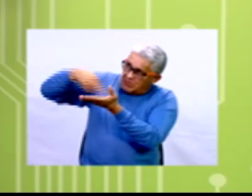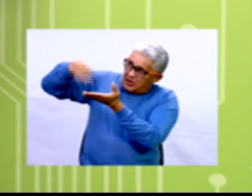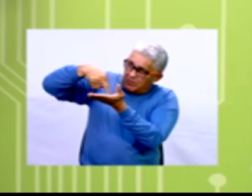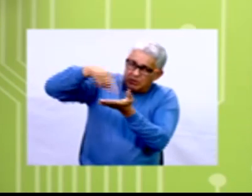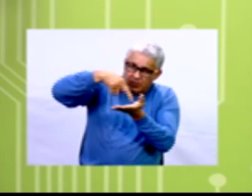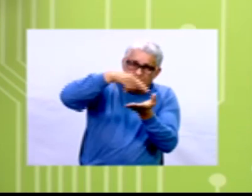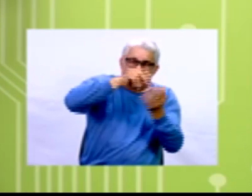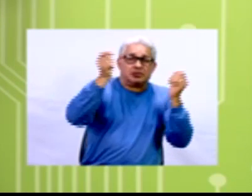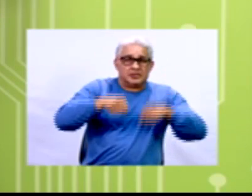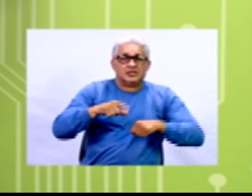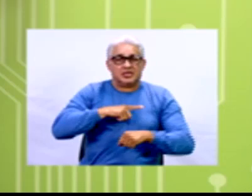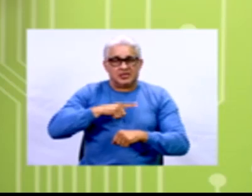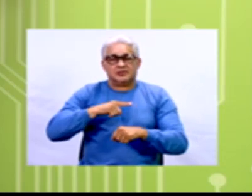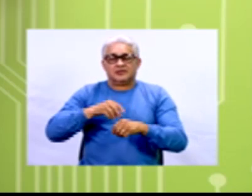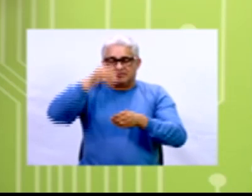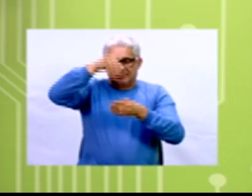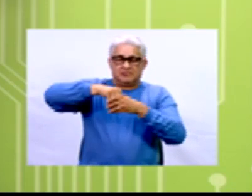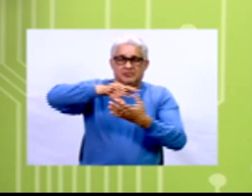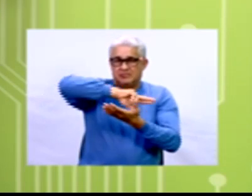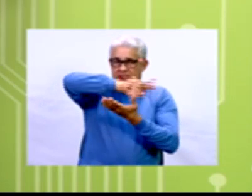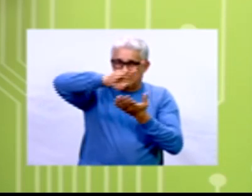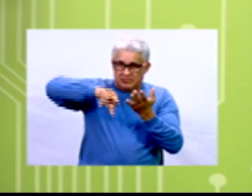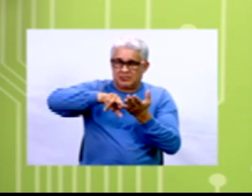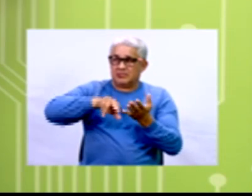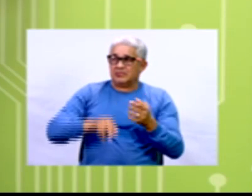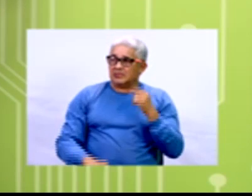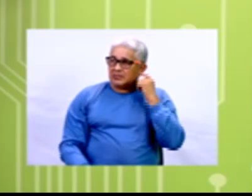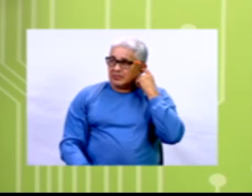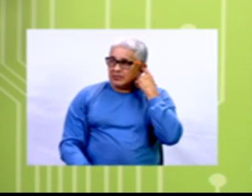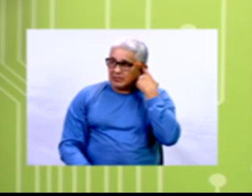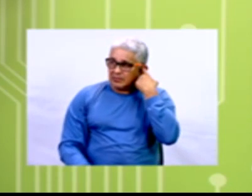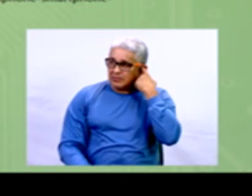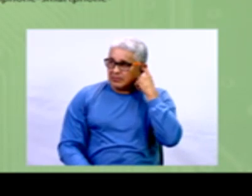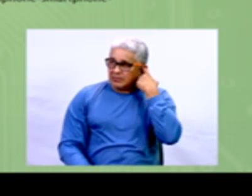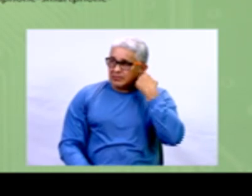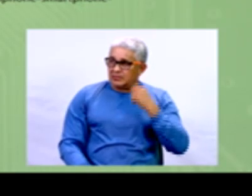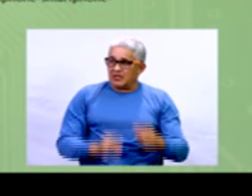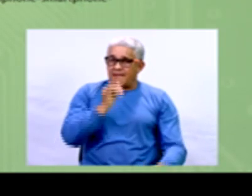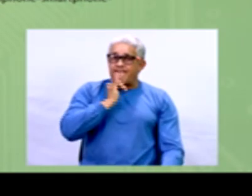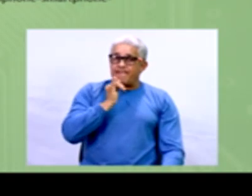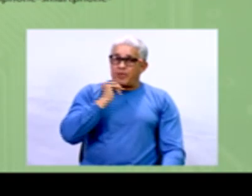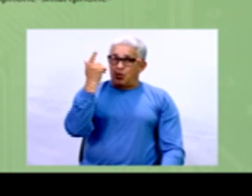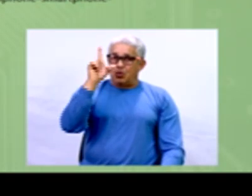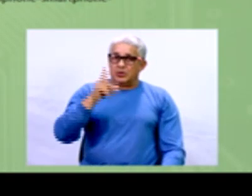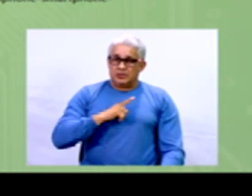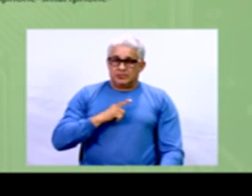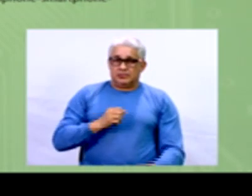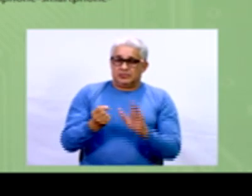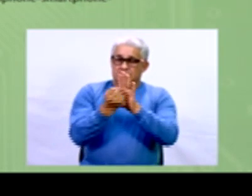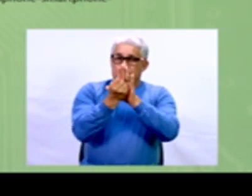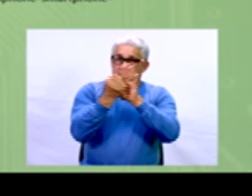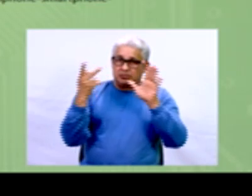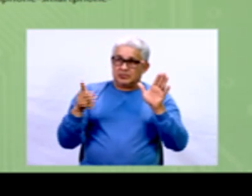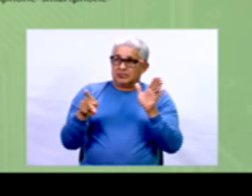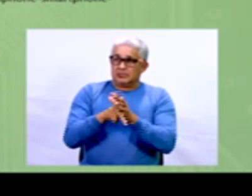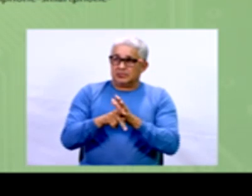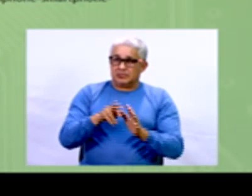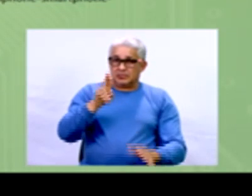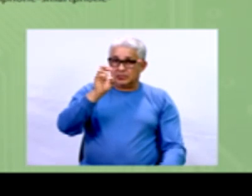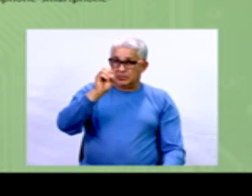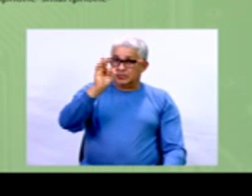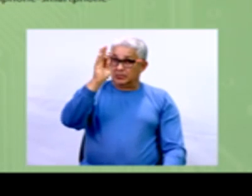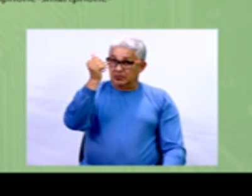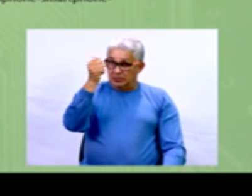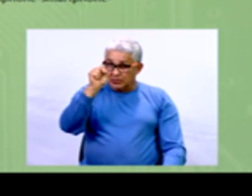também tem esses recursos multimídia. E um outro exemplo aqui são os aplicativos de rotas, mapas